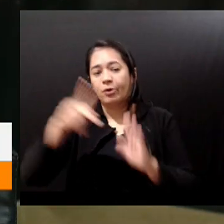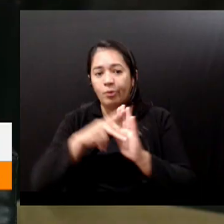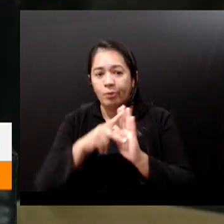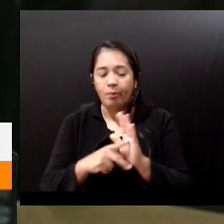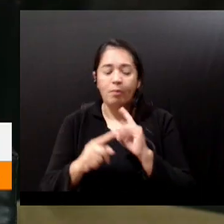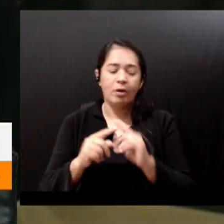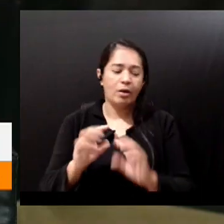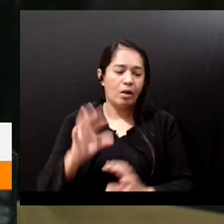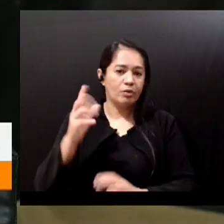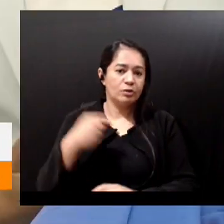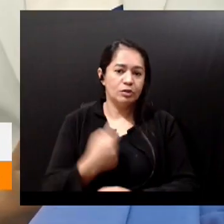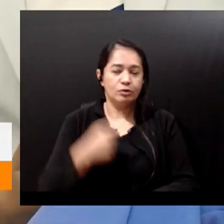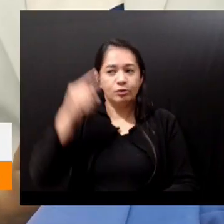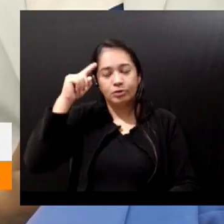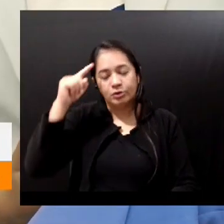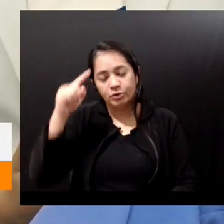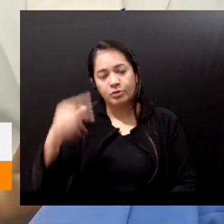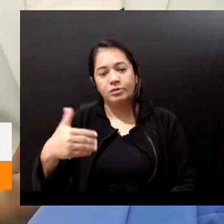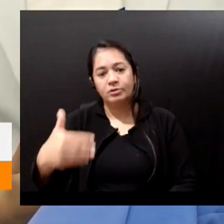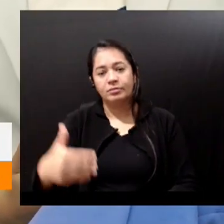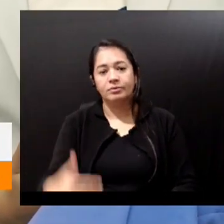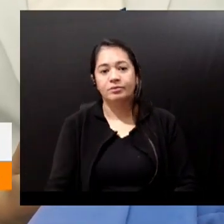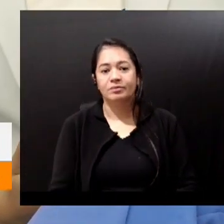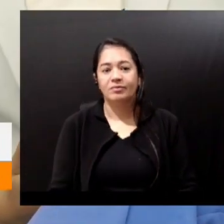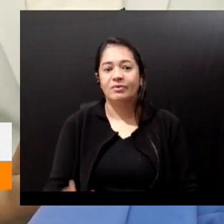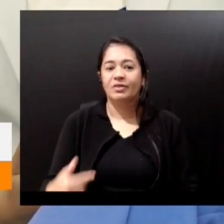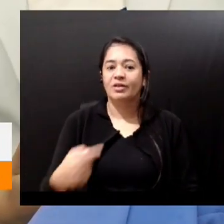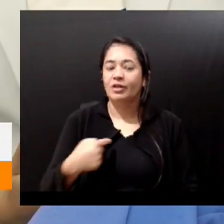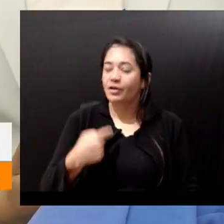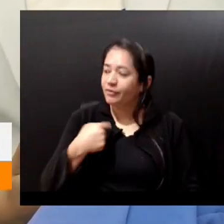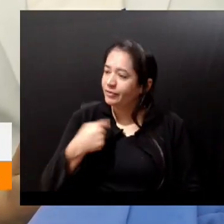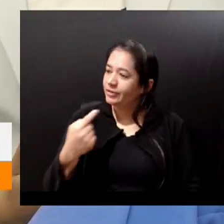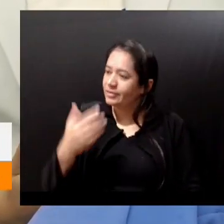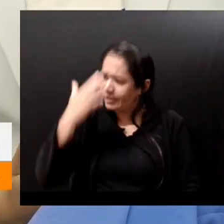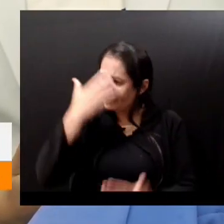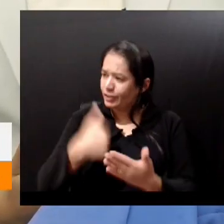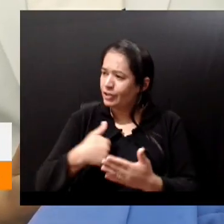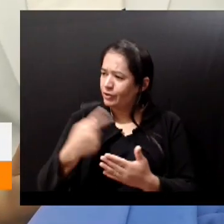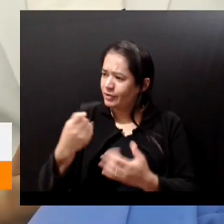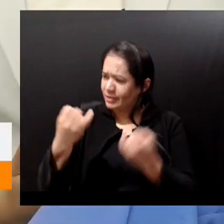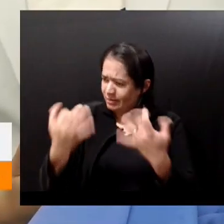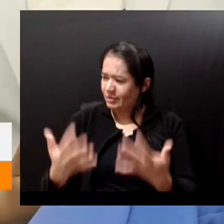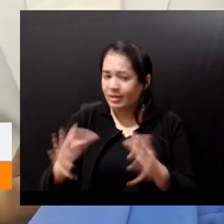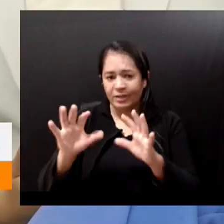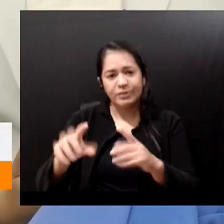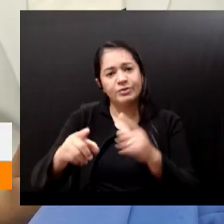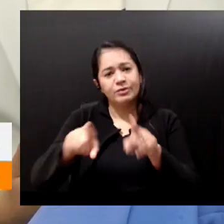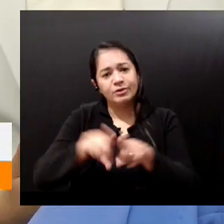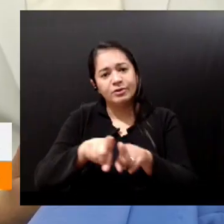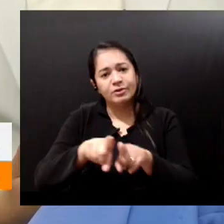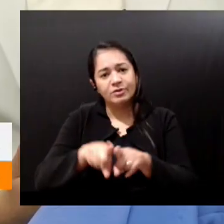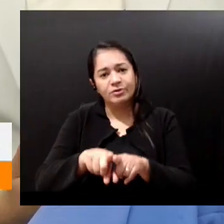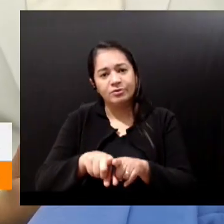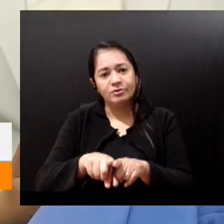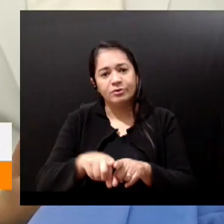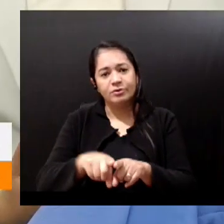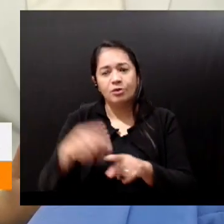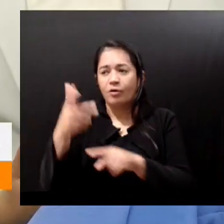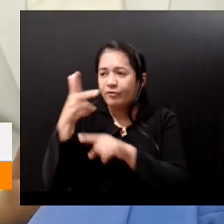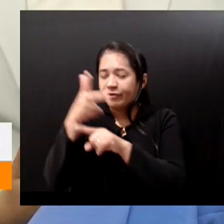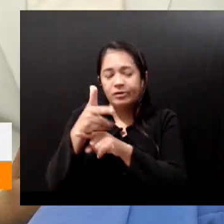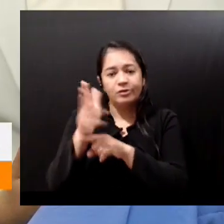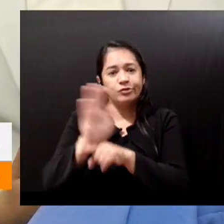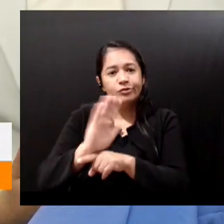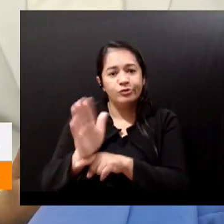também. E você acredita que eu ia trazer exatamente essa situação, a situação do vídeo, gente? Sim. Eu acho que isso é uma coisa